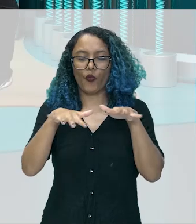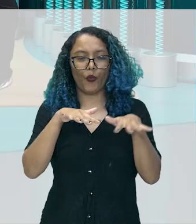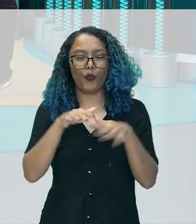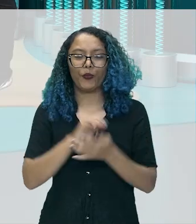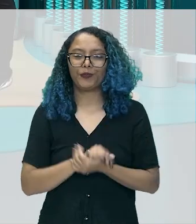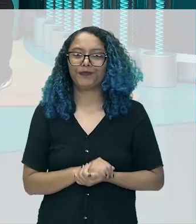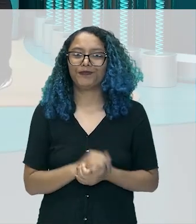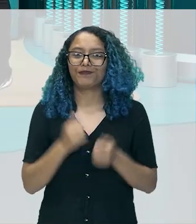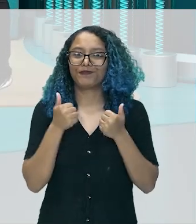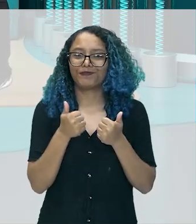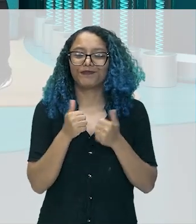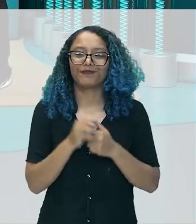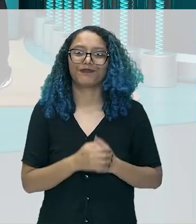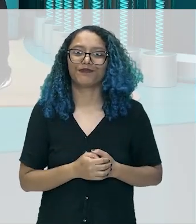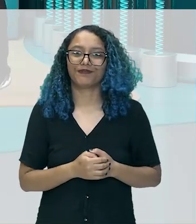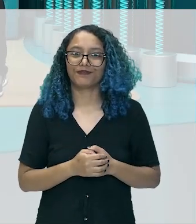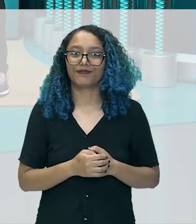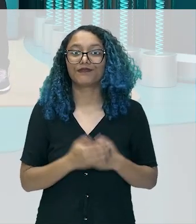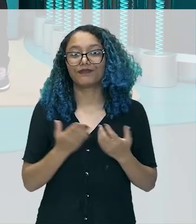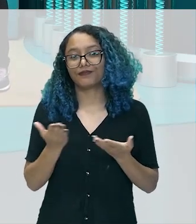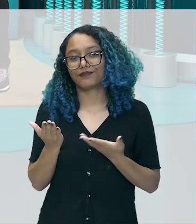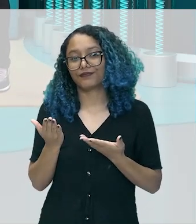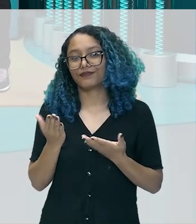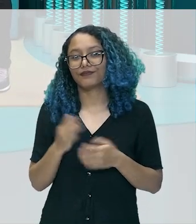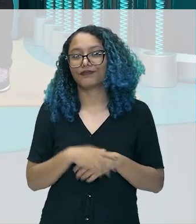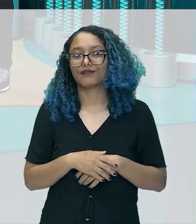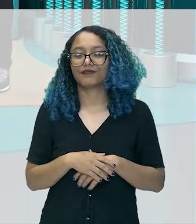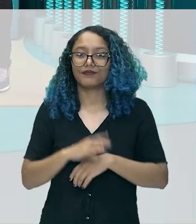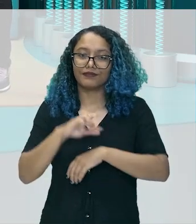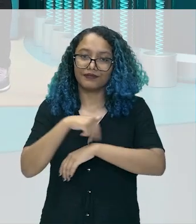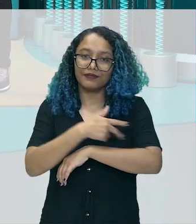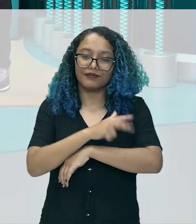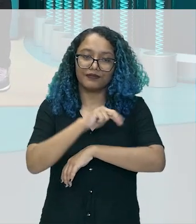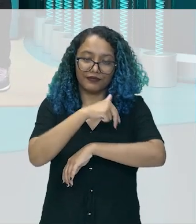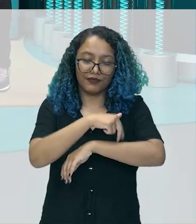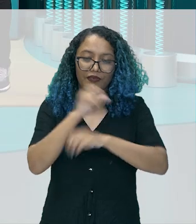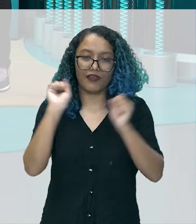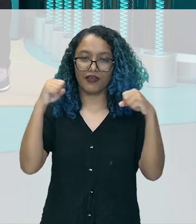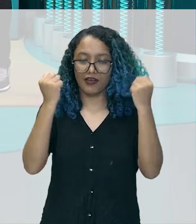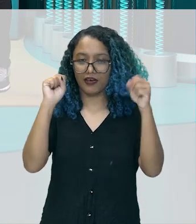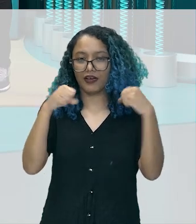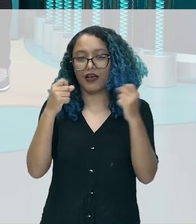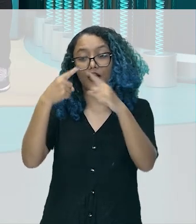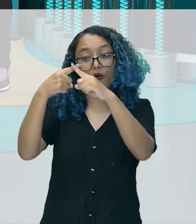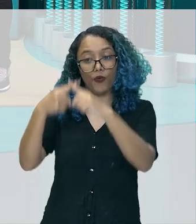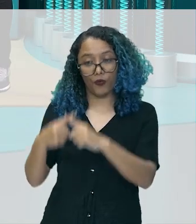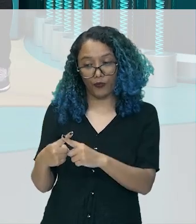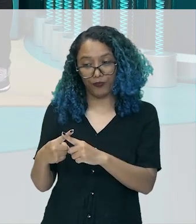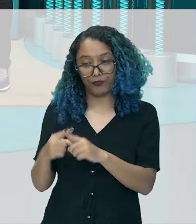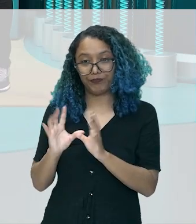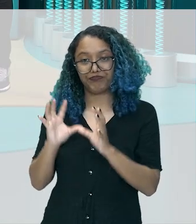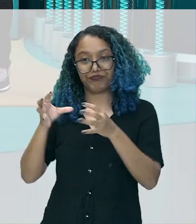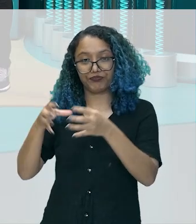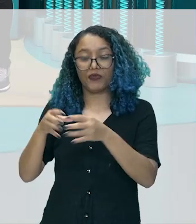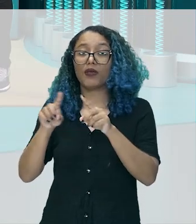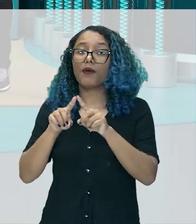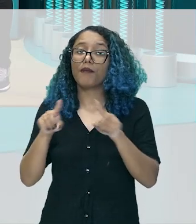dentre outros equipamentos, tá? Nesse tipo de ginástica, a gente também percebe a questão da